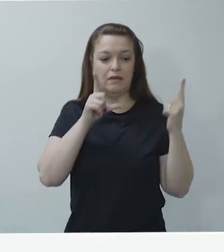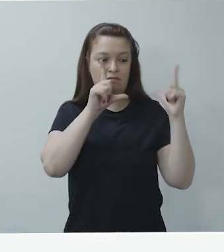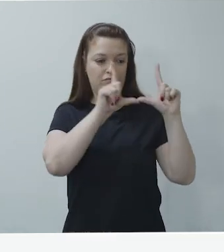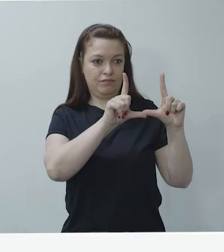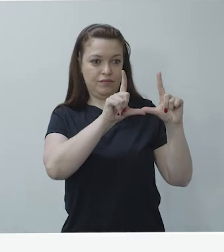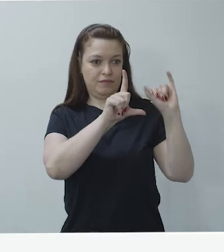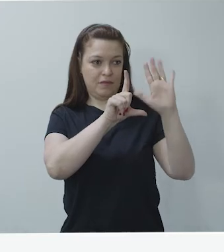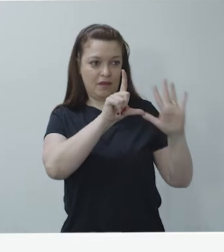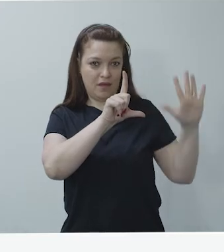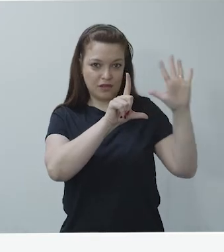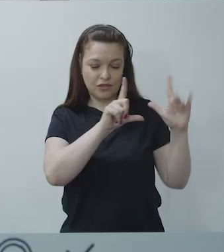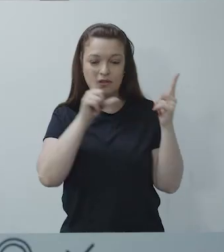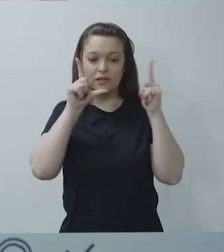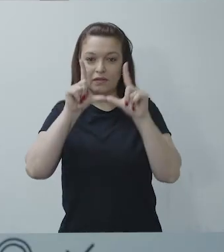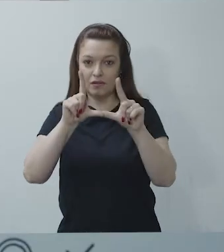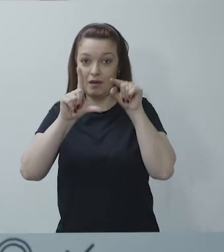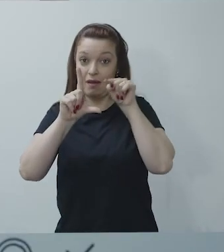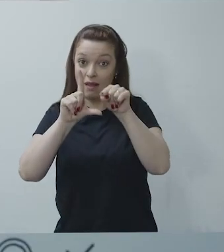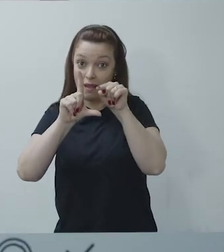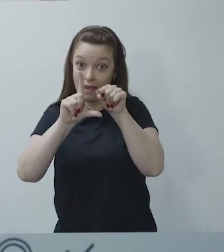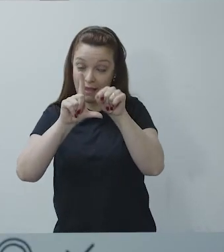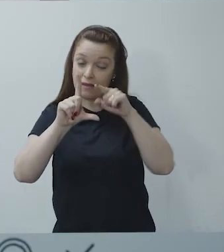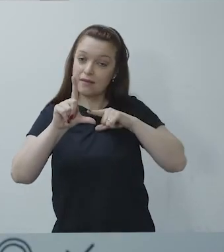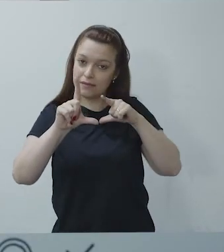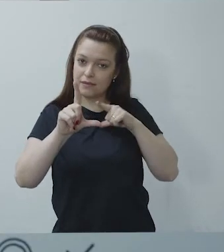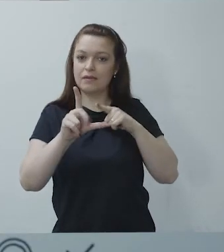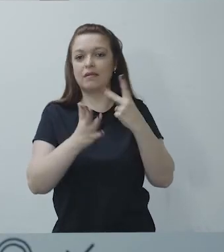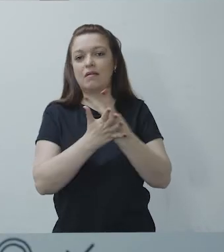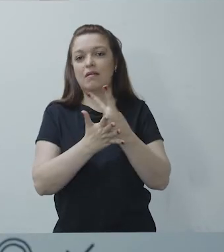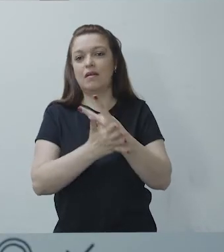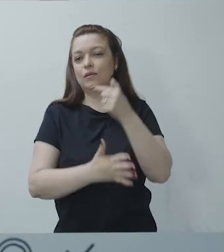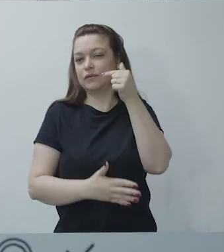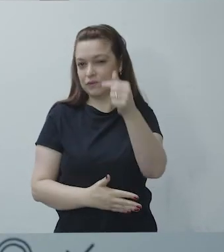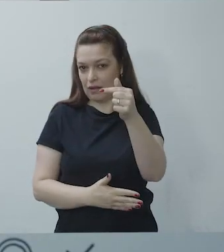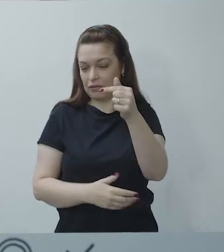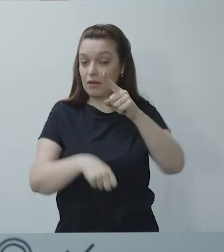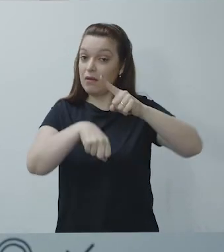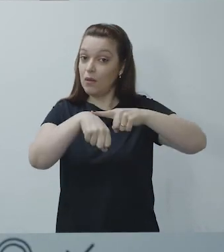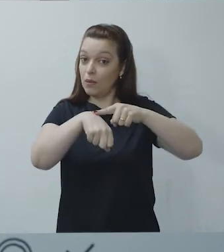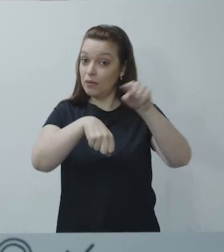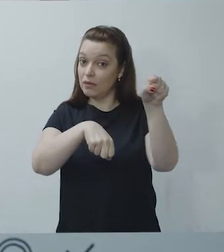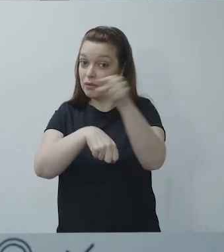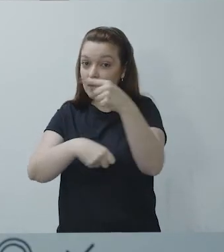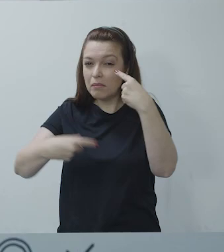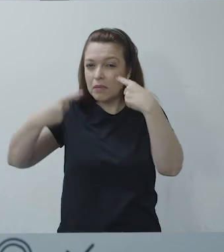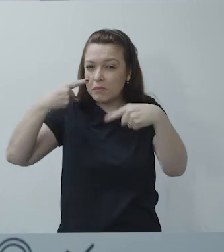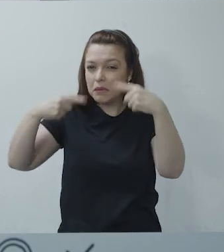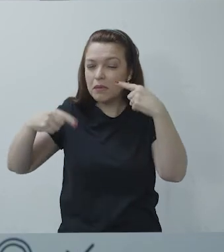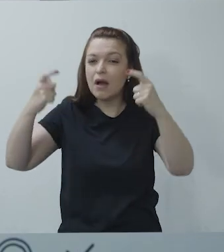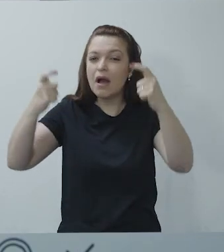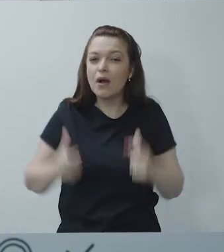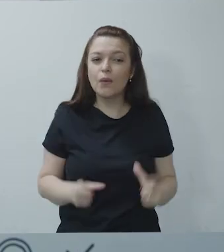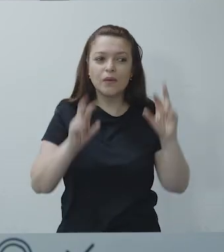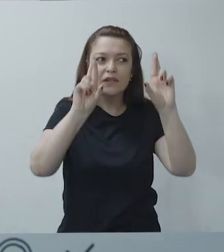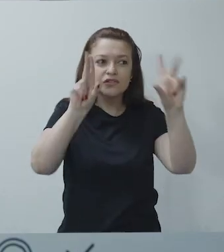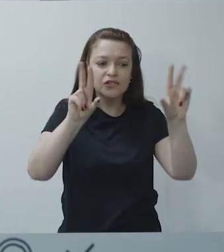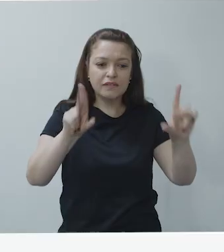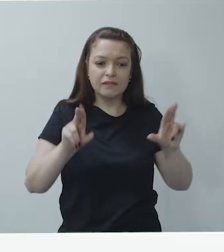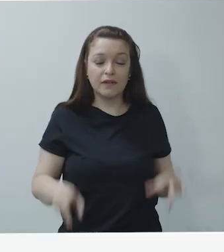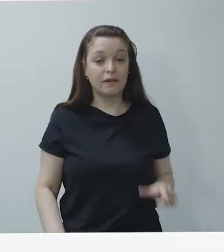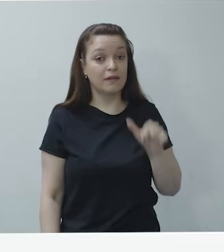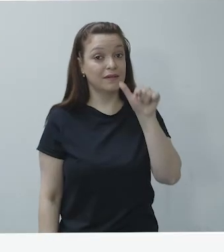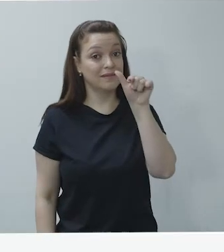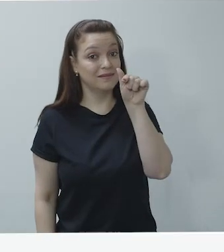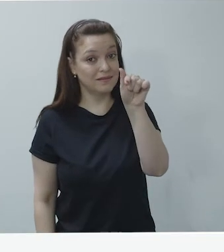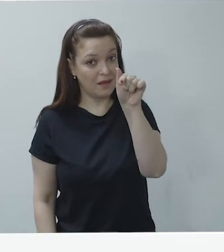Aqui eu tenho uma imagem e os 7 erros estão nesta imagem aqui. Vou dar um tempinho para vocês